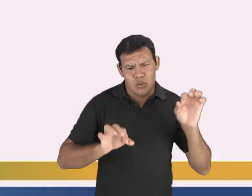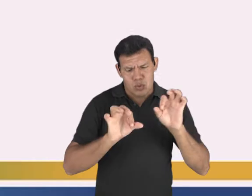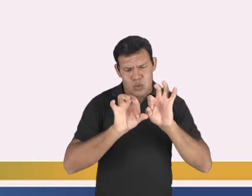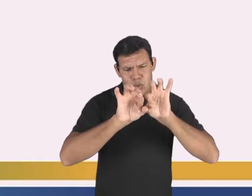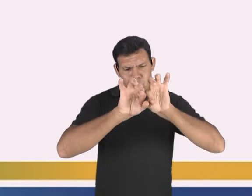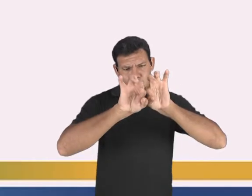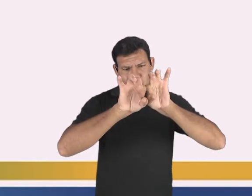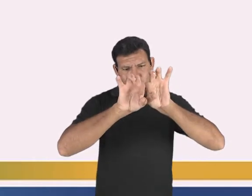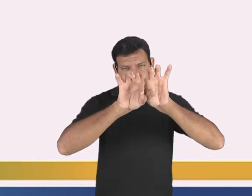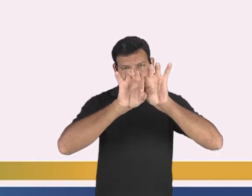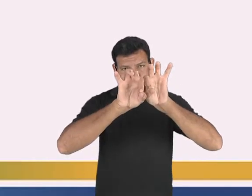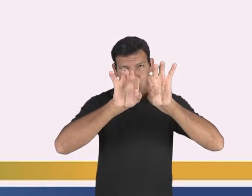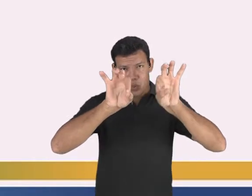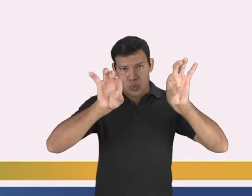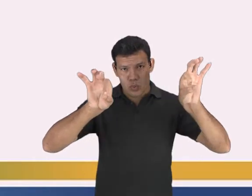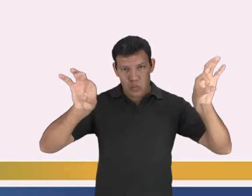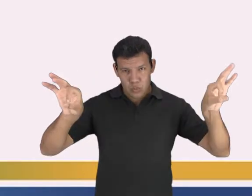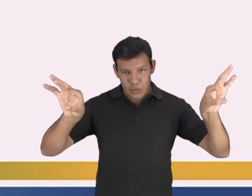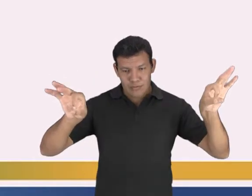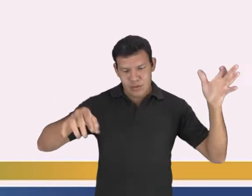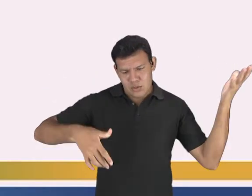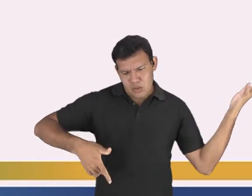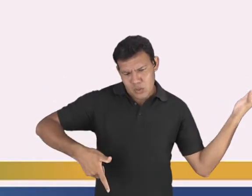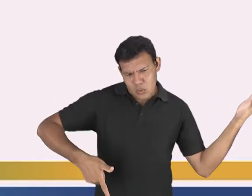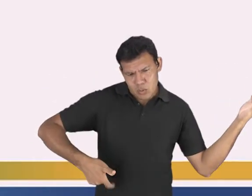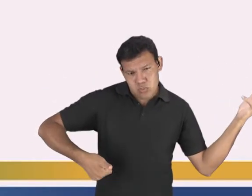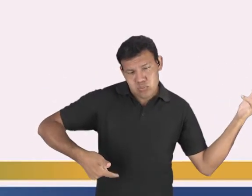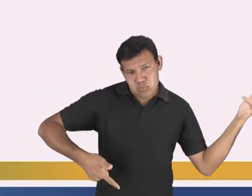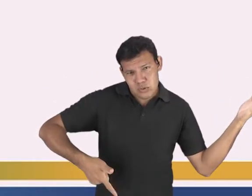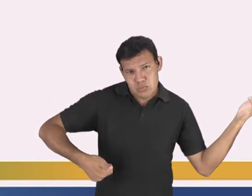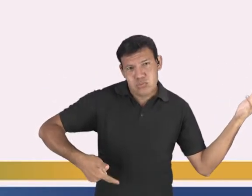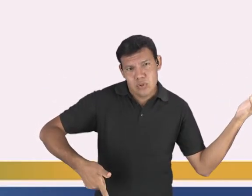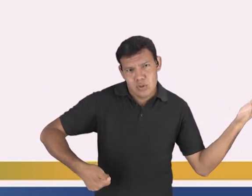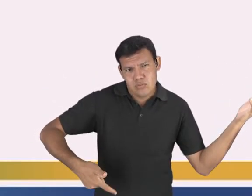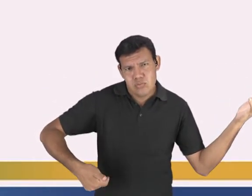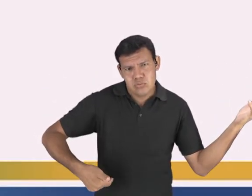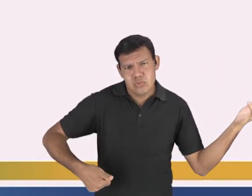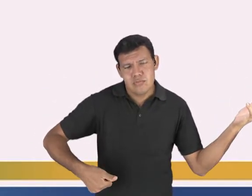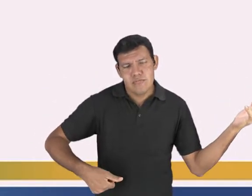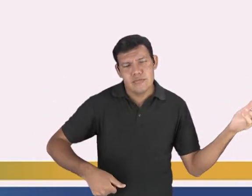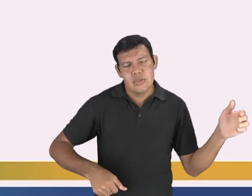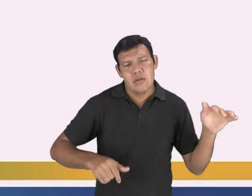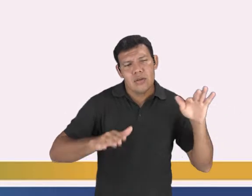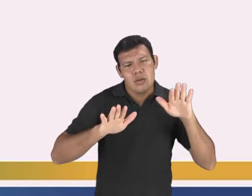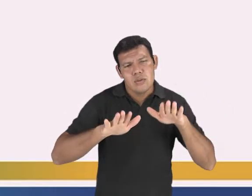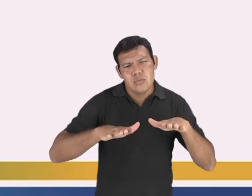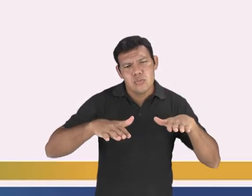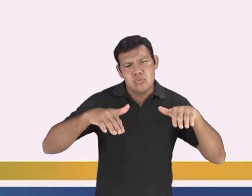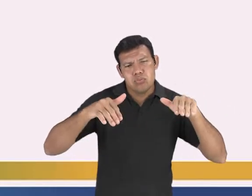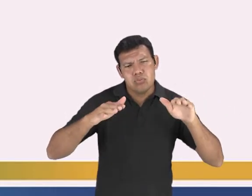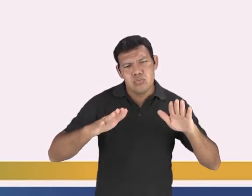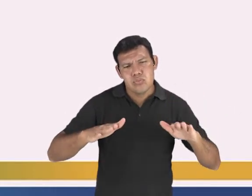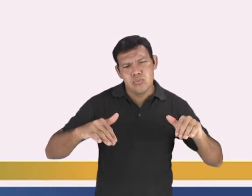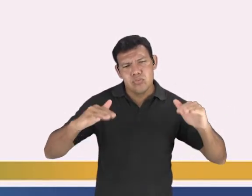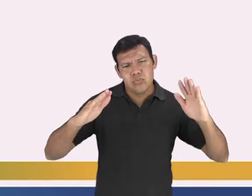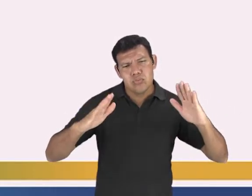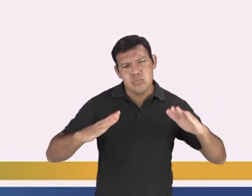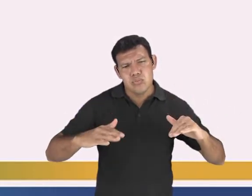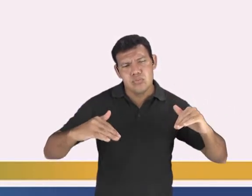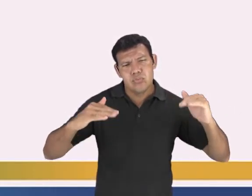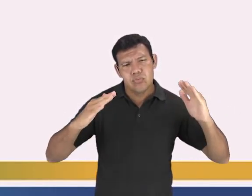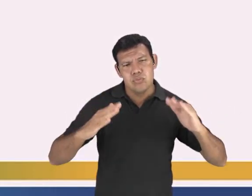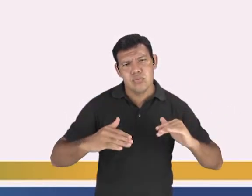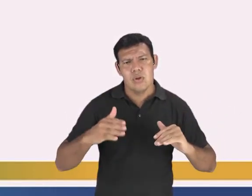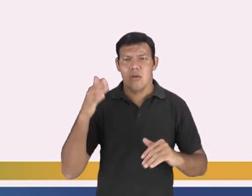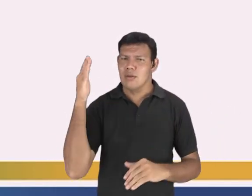grossa. Quando eu toco nessa corda, ela vibra mais lento. Se ela vibra mais lento, ela tem uma